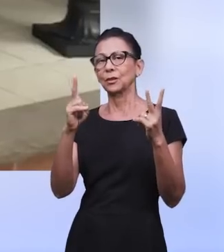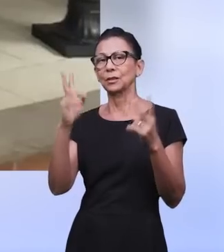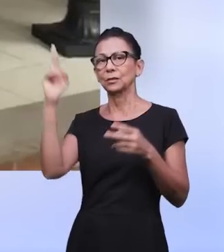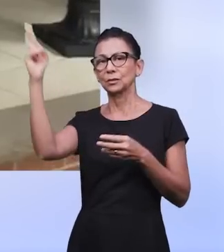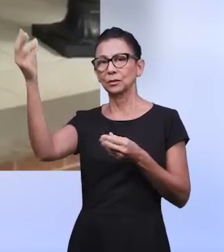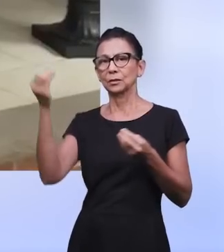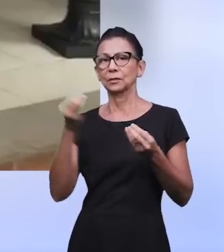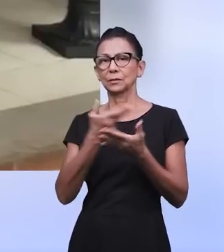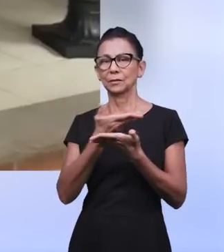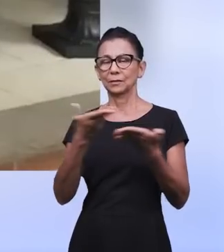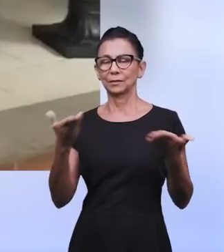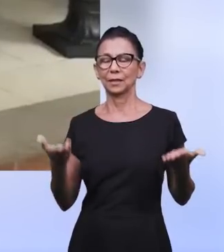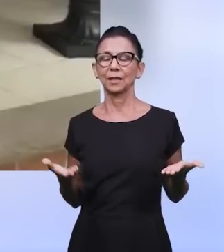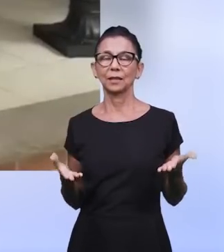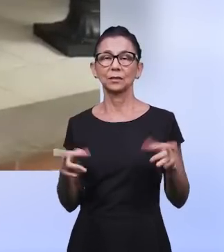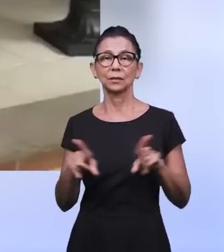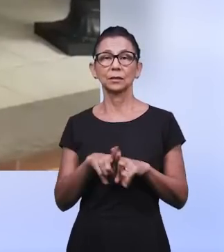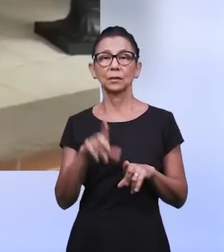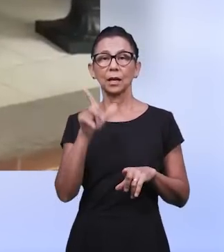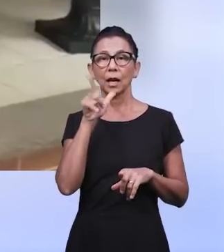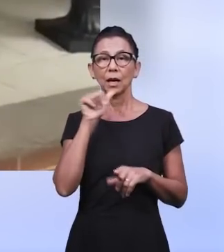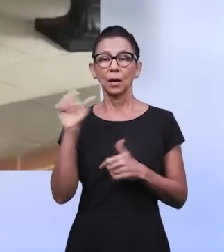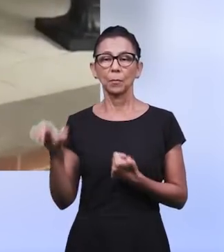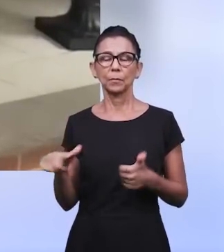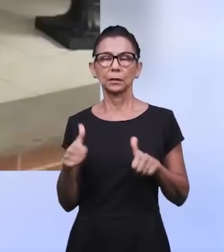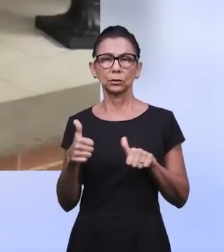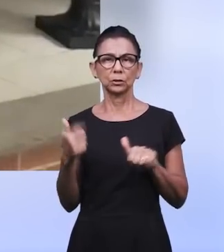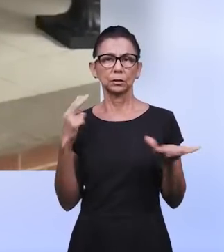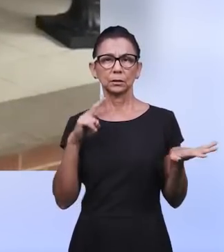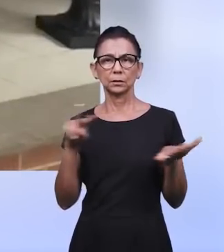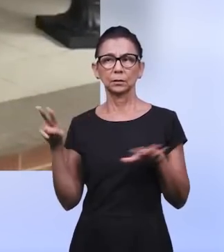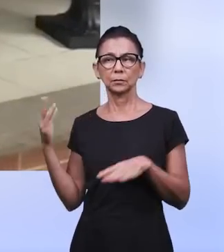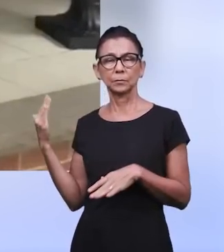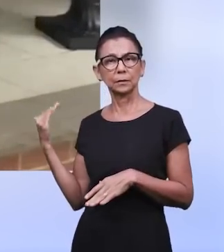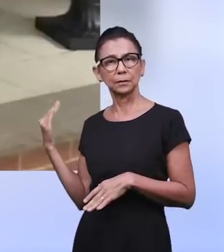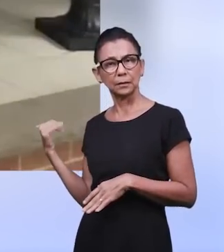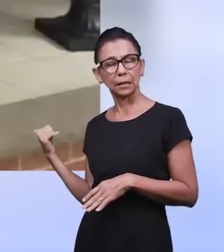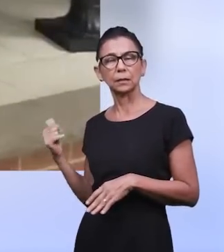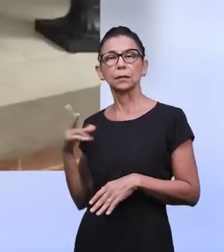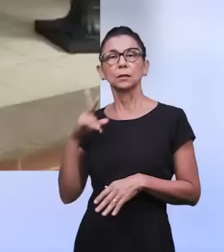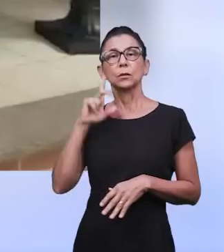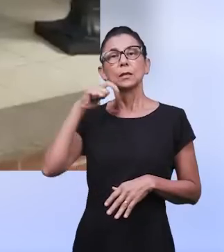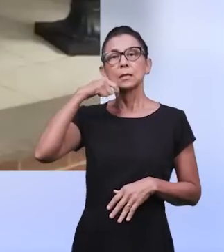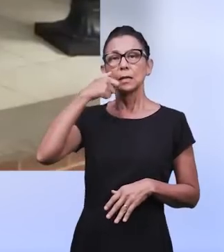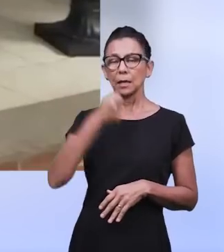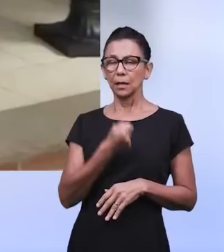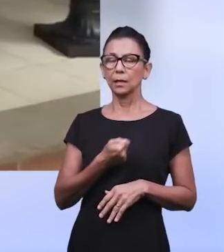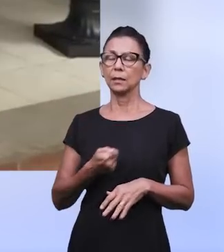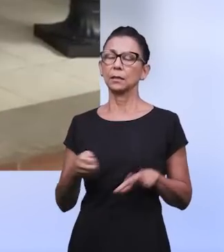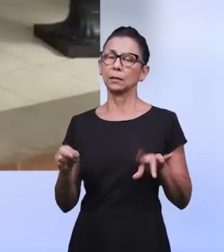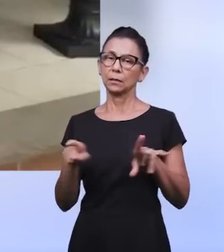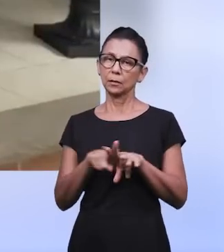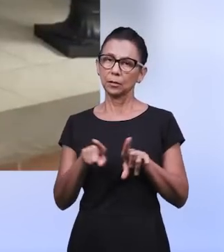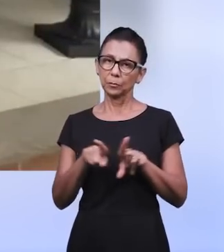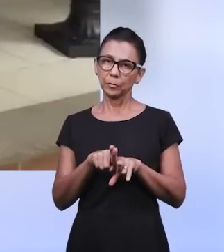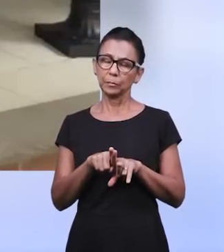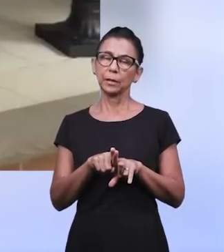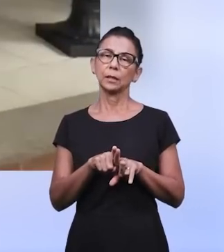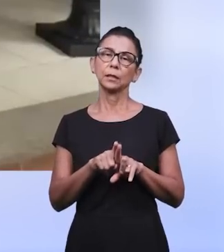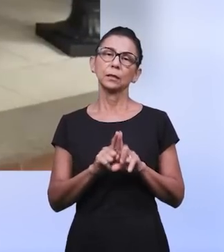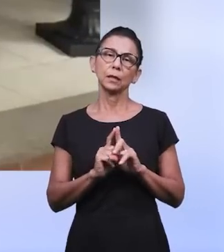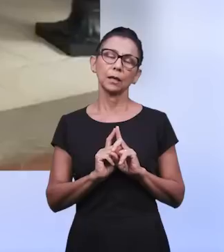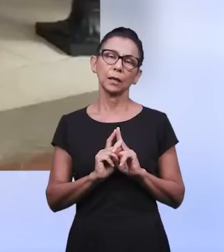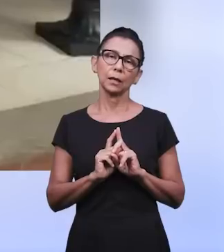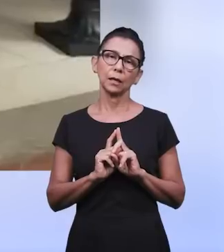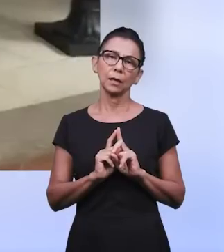nos dado. Tivemos batismo semana passada, então essa ceia foi reservada para esses irmãos também estarem